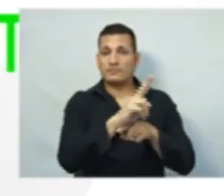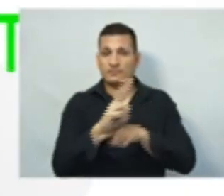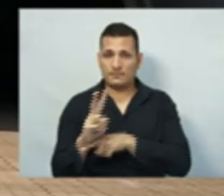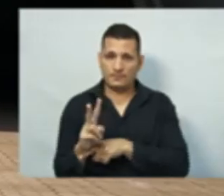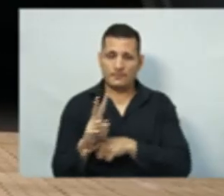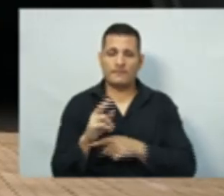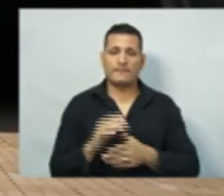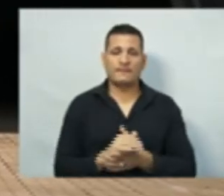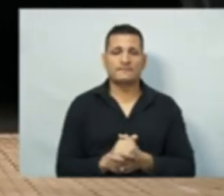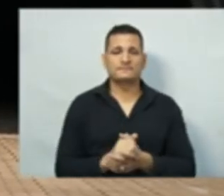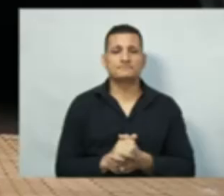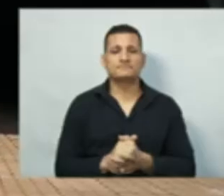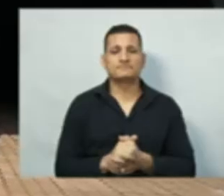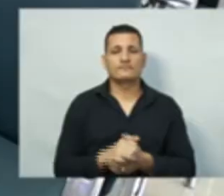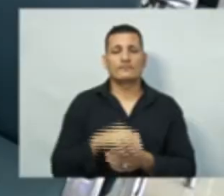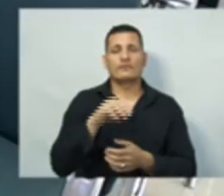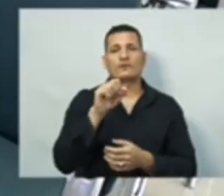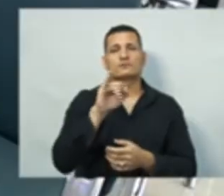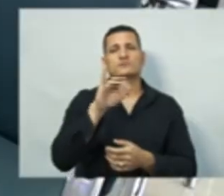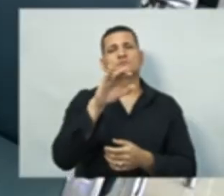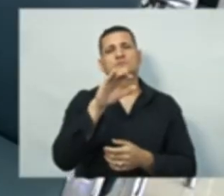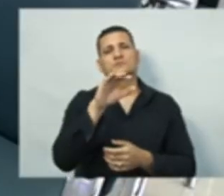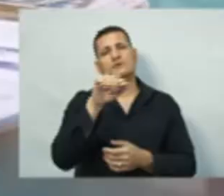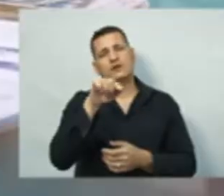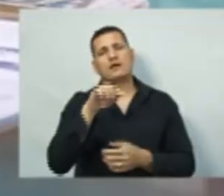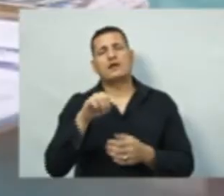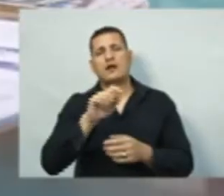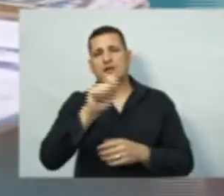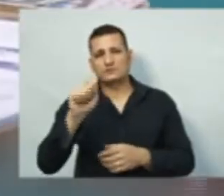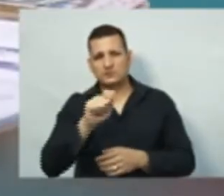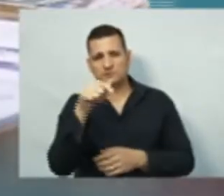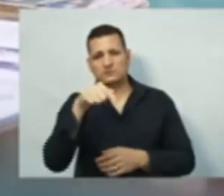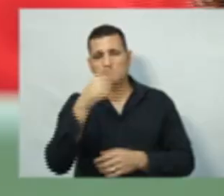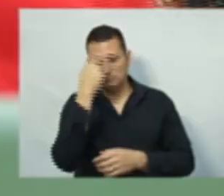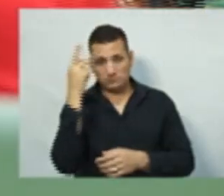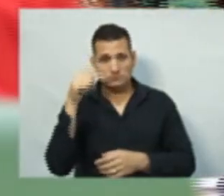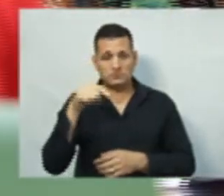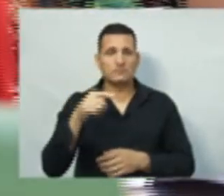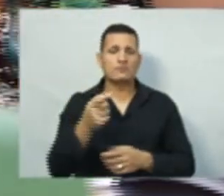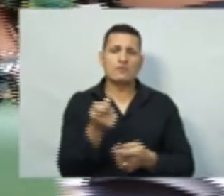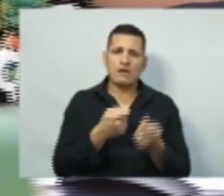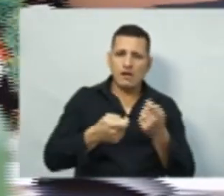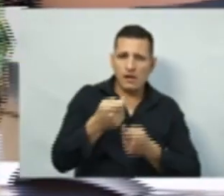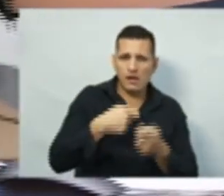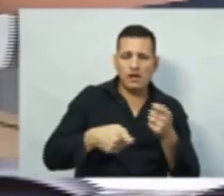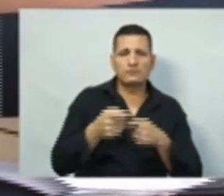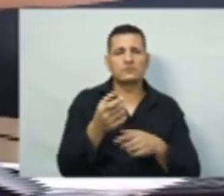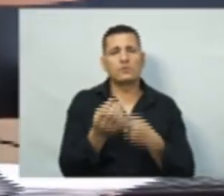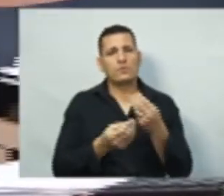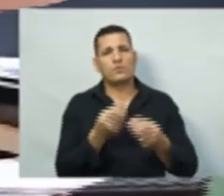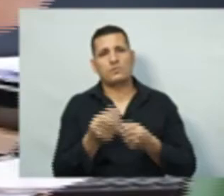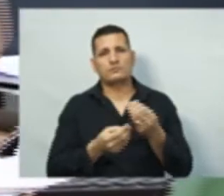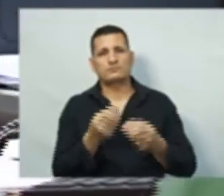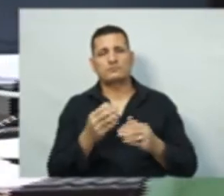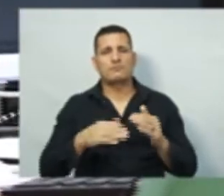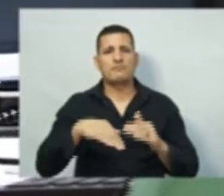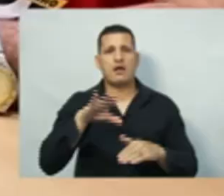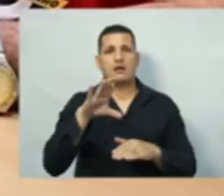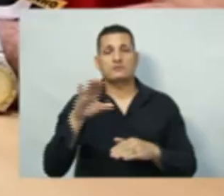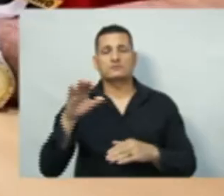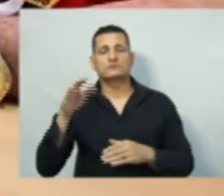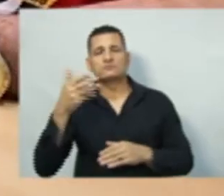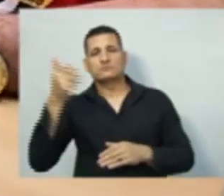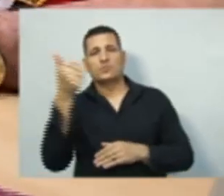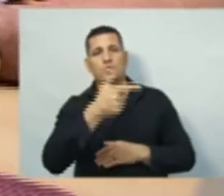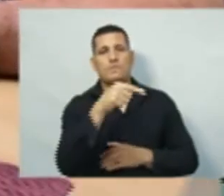crédito. Uma associação entre pessoas que buscam administrar suas finanças com mais vantagens do que em um banco comum,